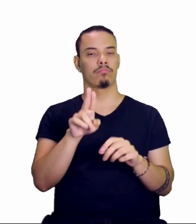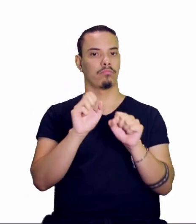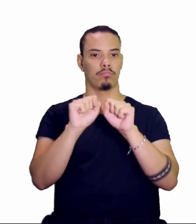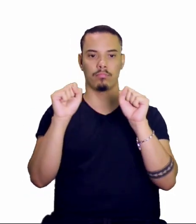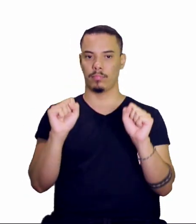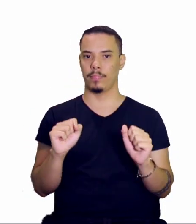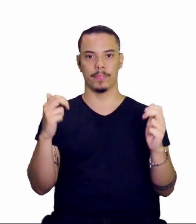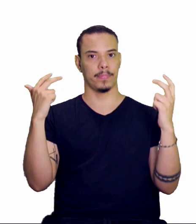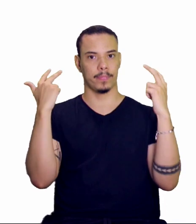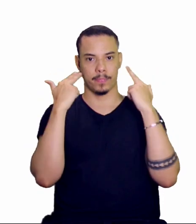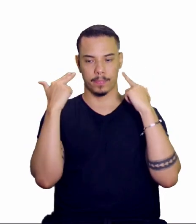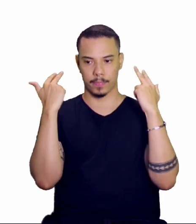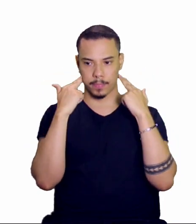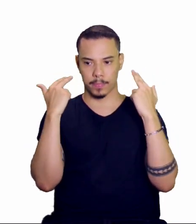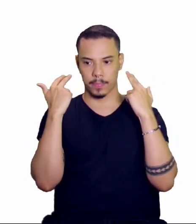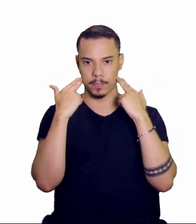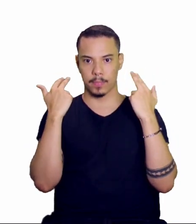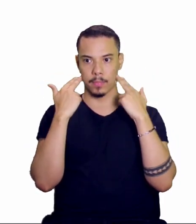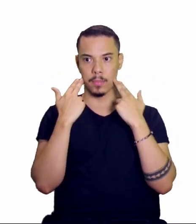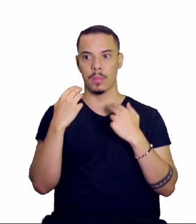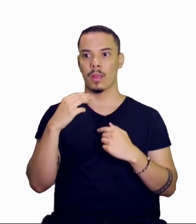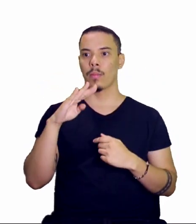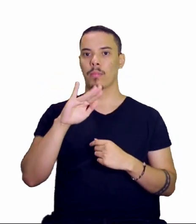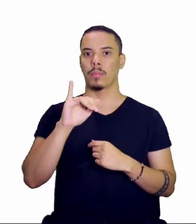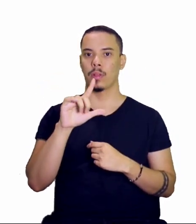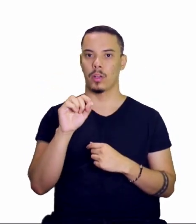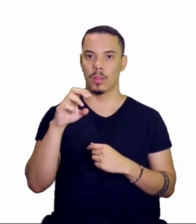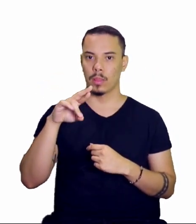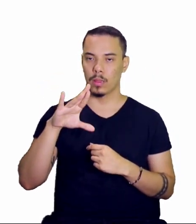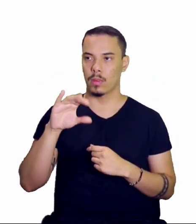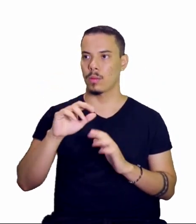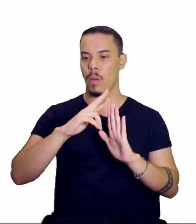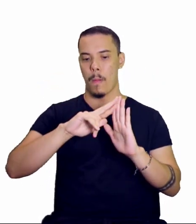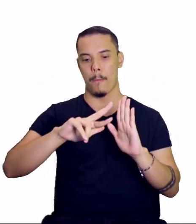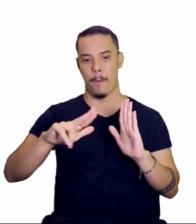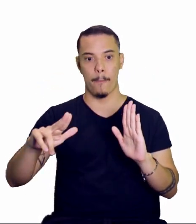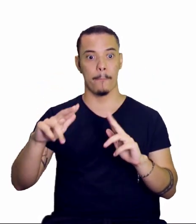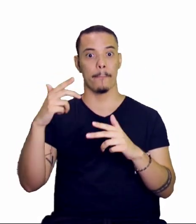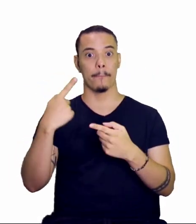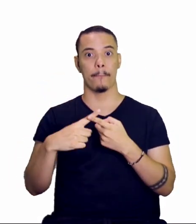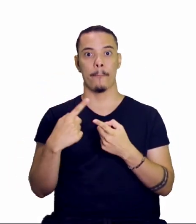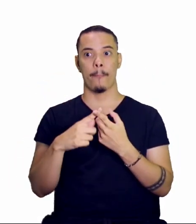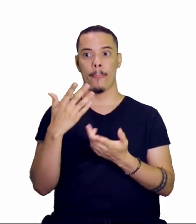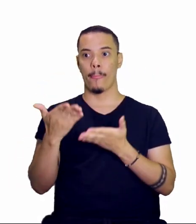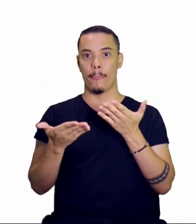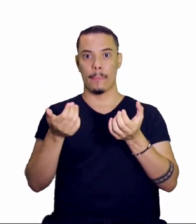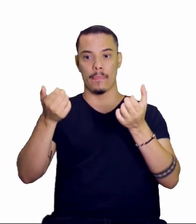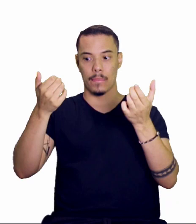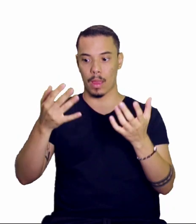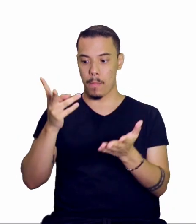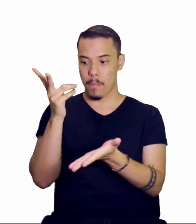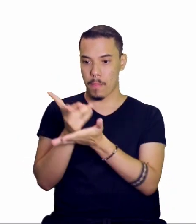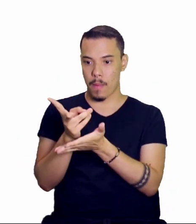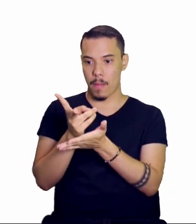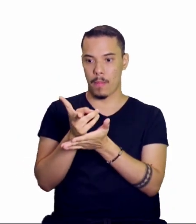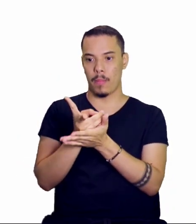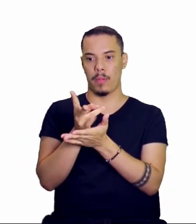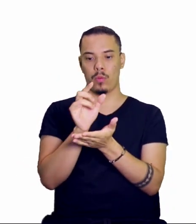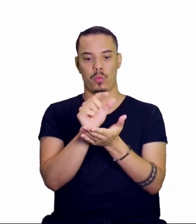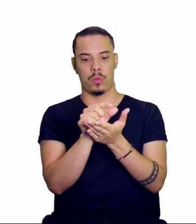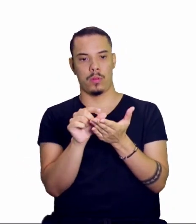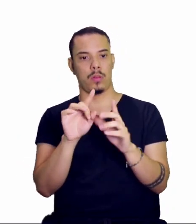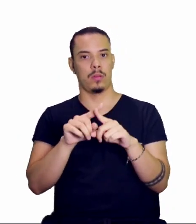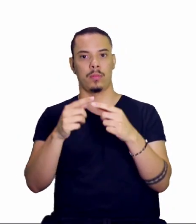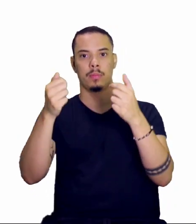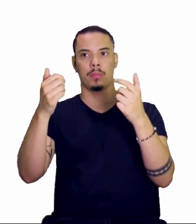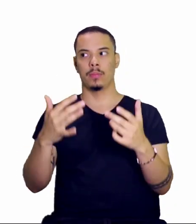decimal normal. Milionésimo, bilionésimo, aí não tem problema nenhum. Né? Porque eu estou tratando a mesma unidade, só que eu só estou segundo,